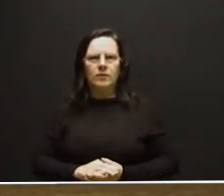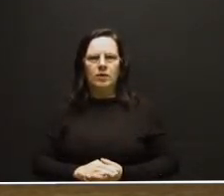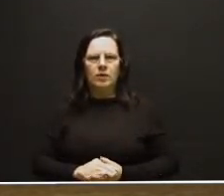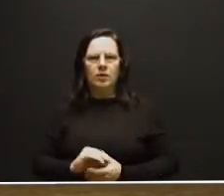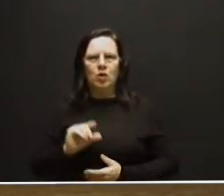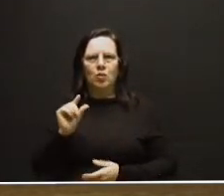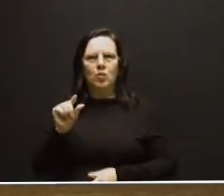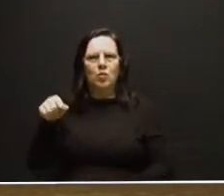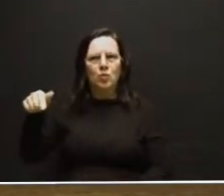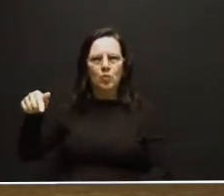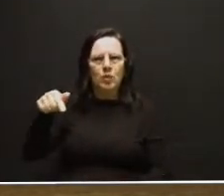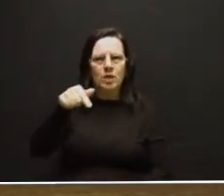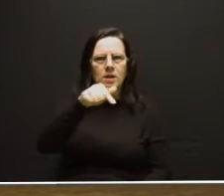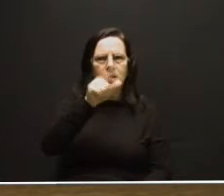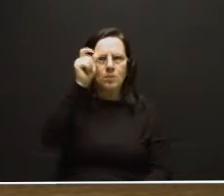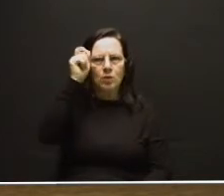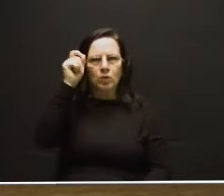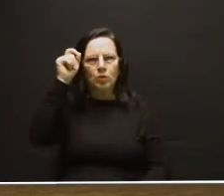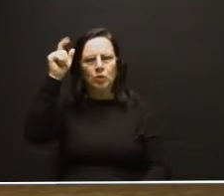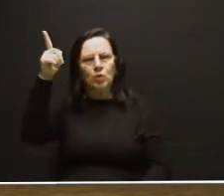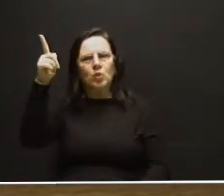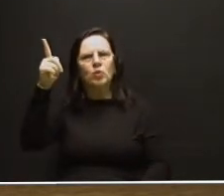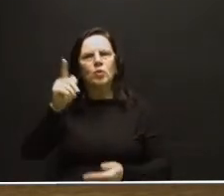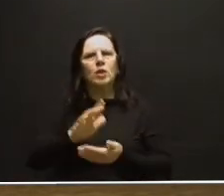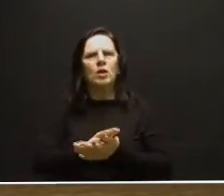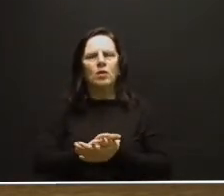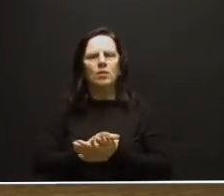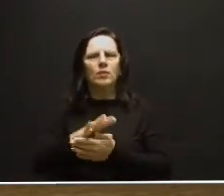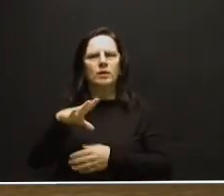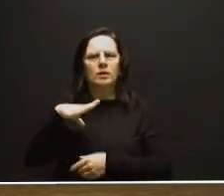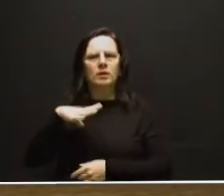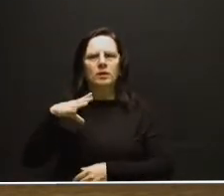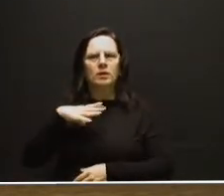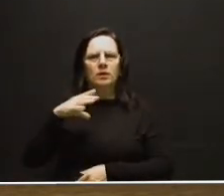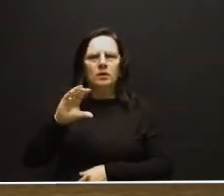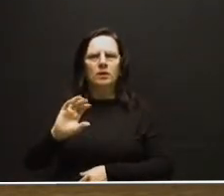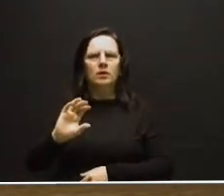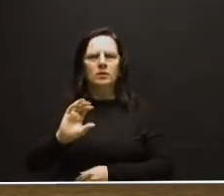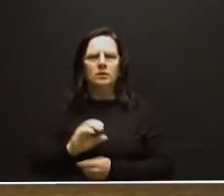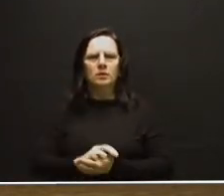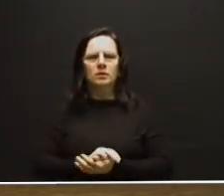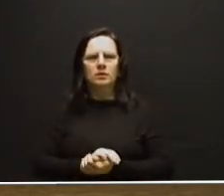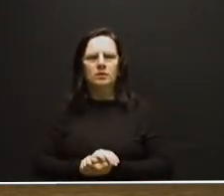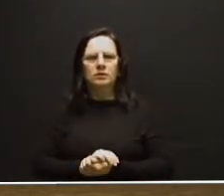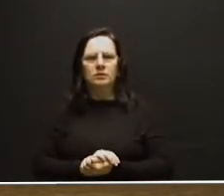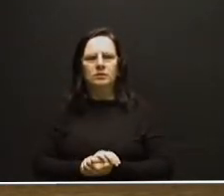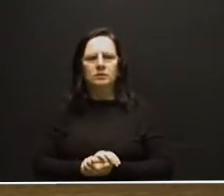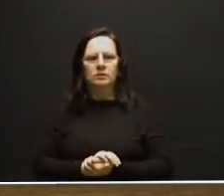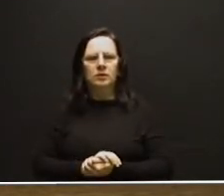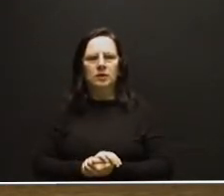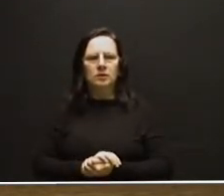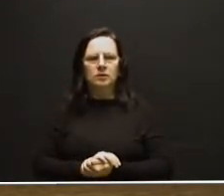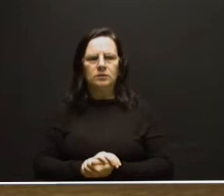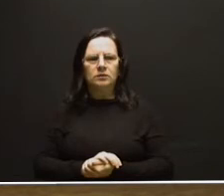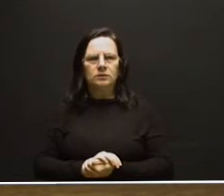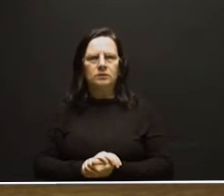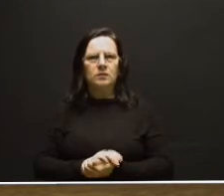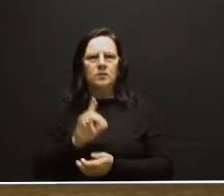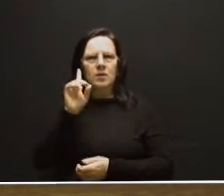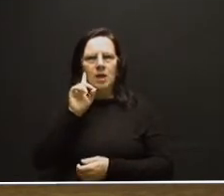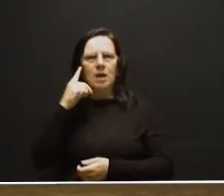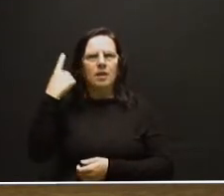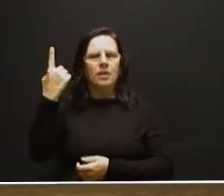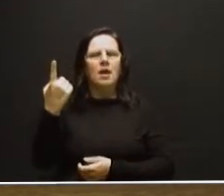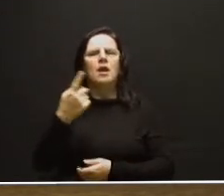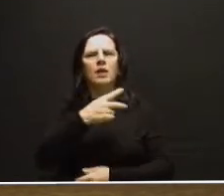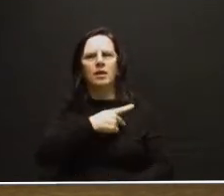cultural a um pouco mais de uma semana cultural para a cidade e isso graças à idéia brilhante do